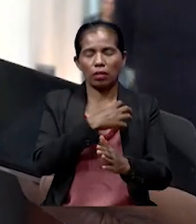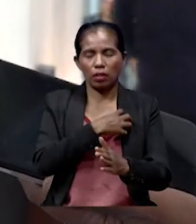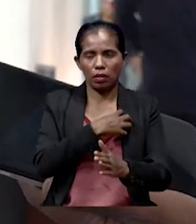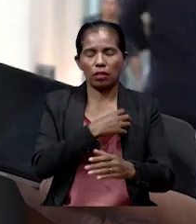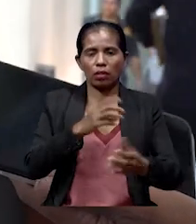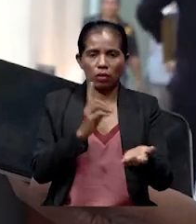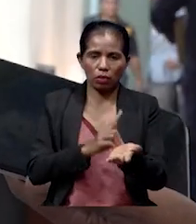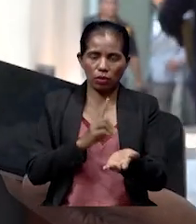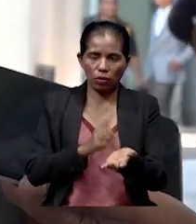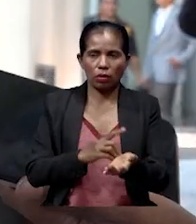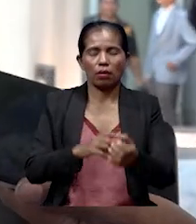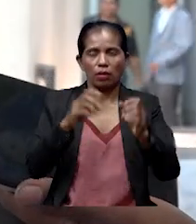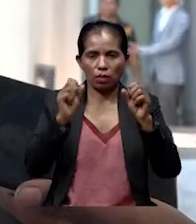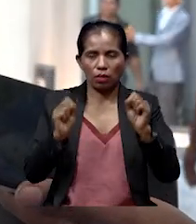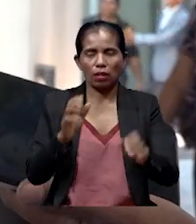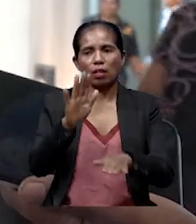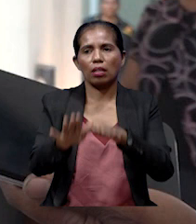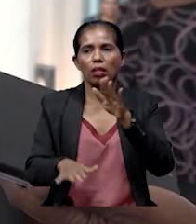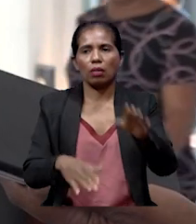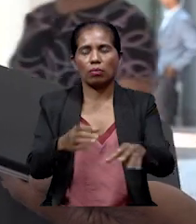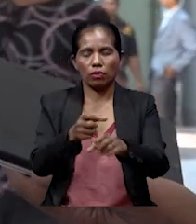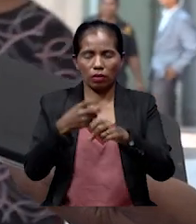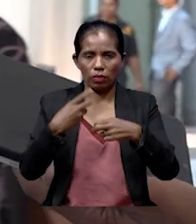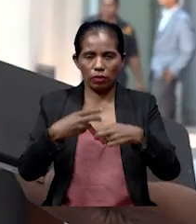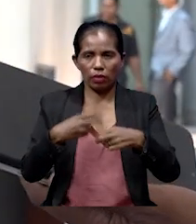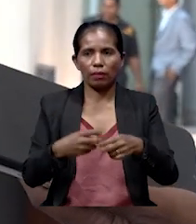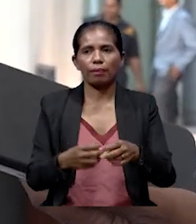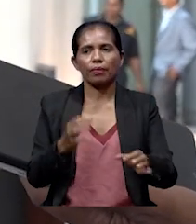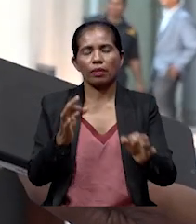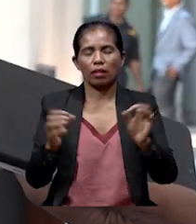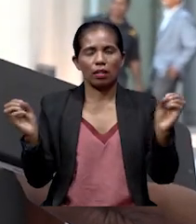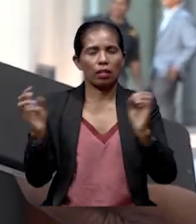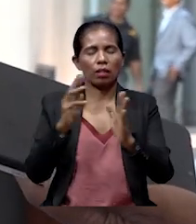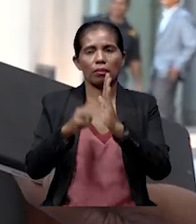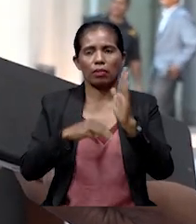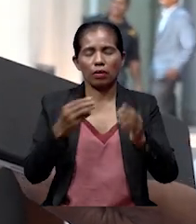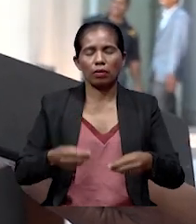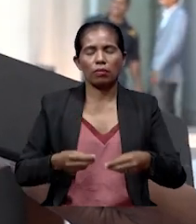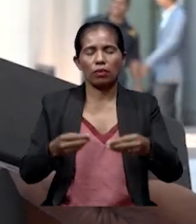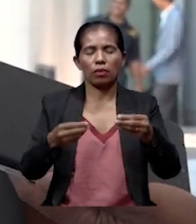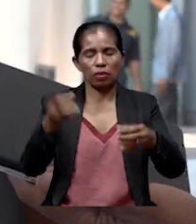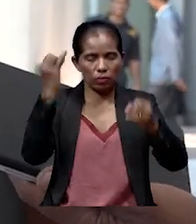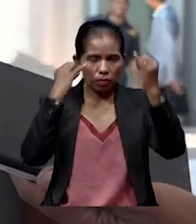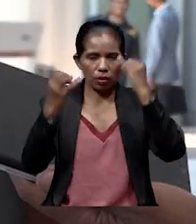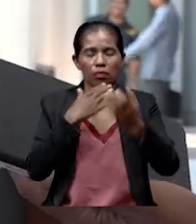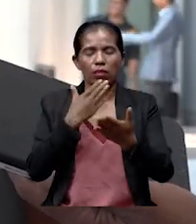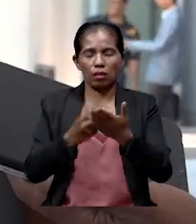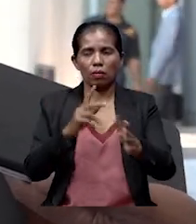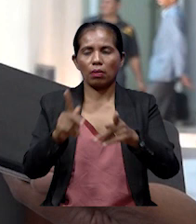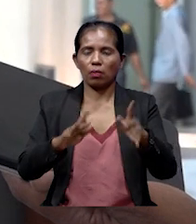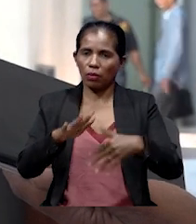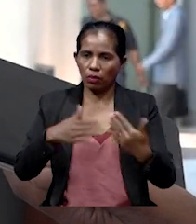médico, nem aca lá o foi risco né. Sem média nem bem aco informação de dia para povo é